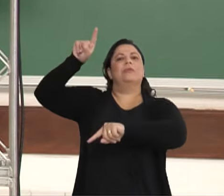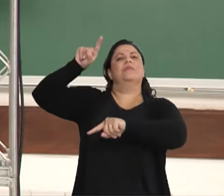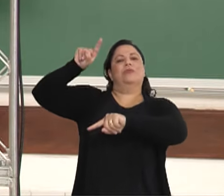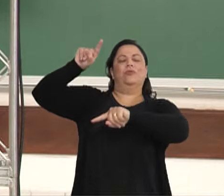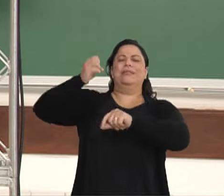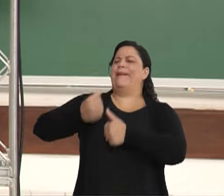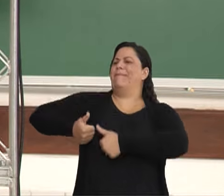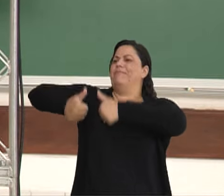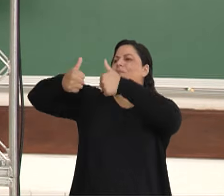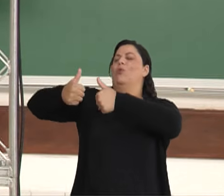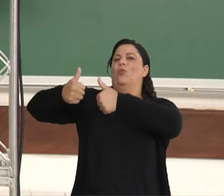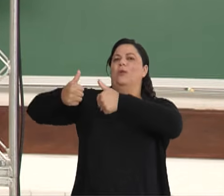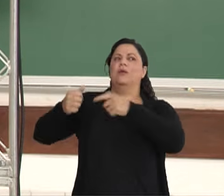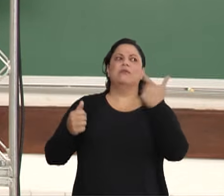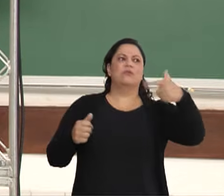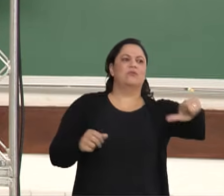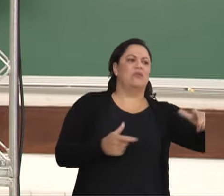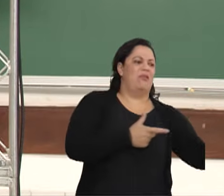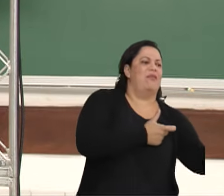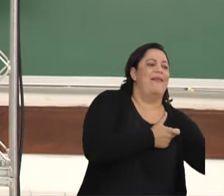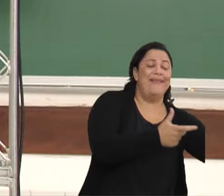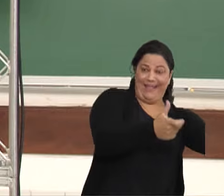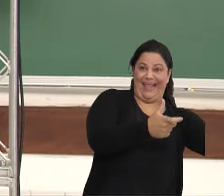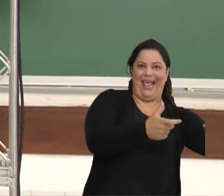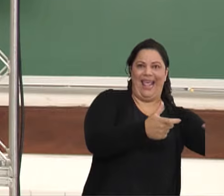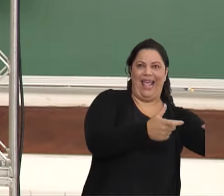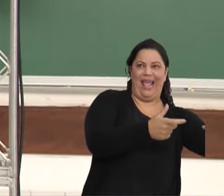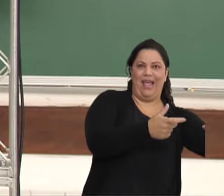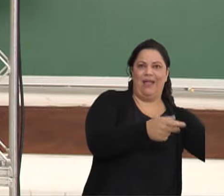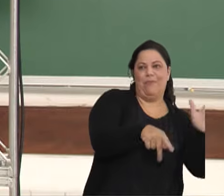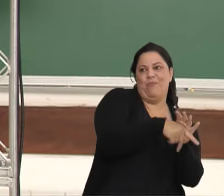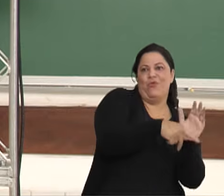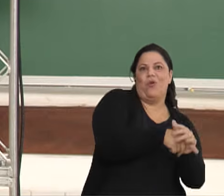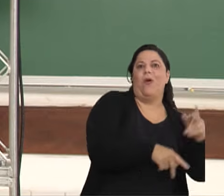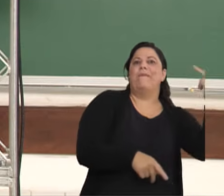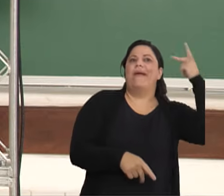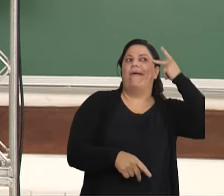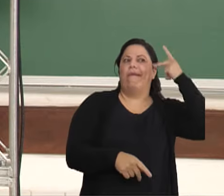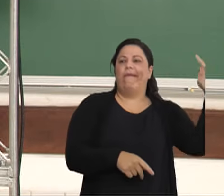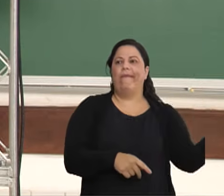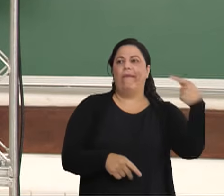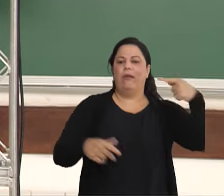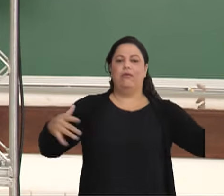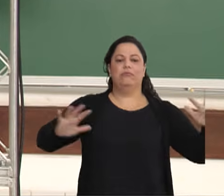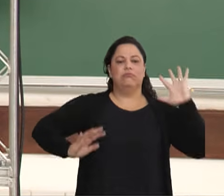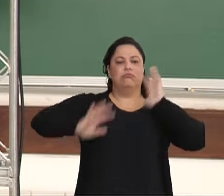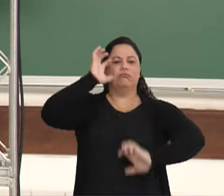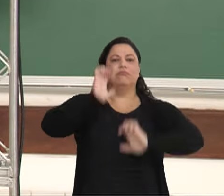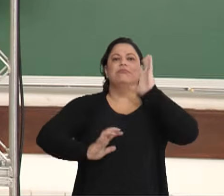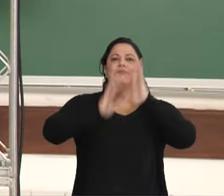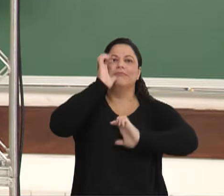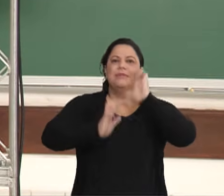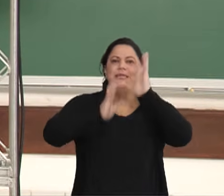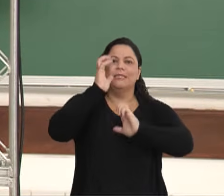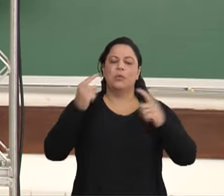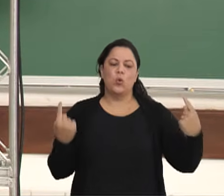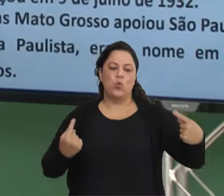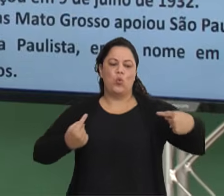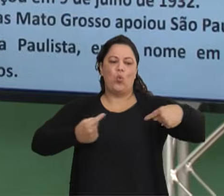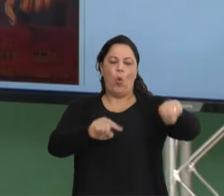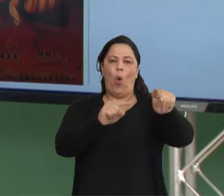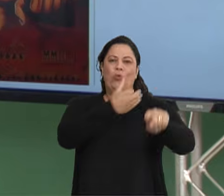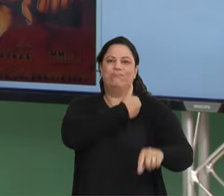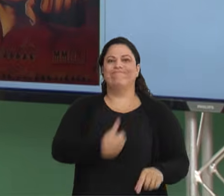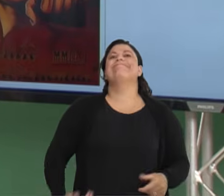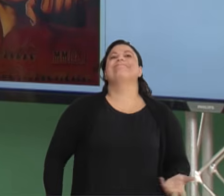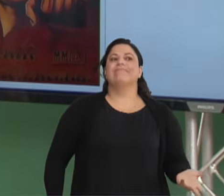Guerra Paulista. São Paulo quis fazer uma guerra. Então você tem isso. São Paulo brigando contra o governo federal. Uma guerra